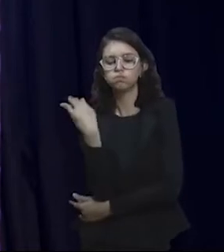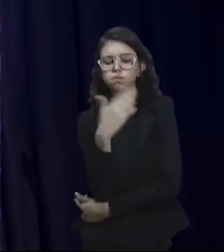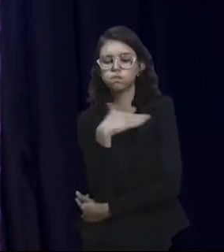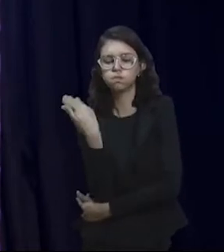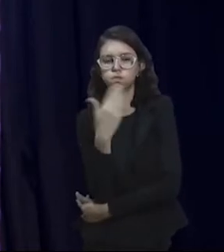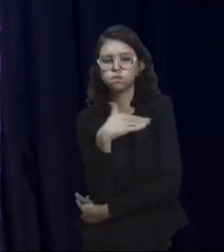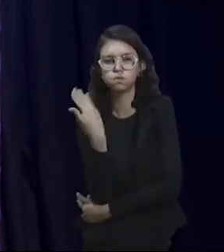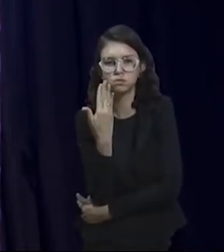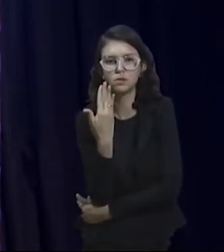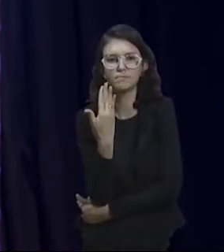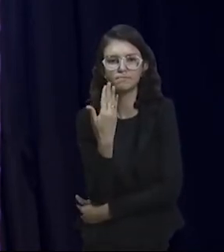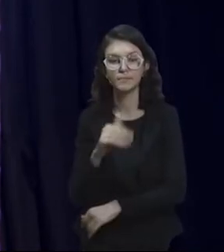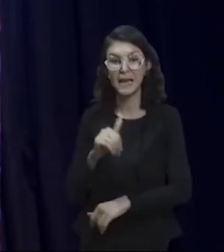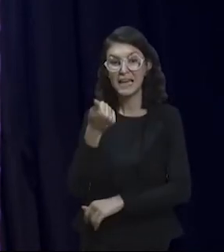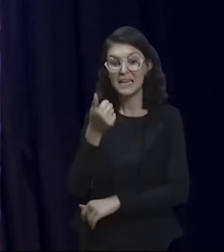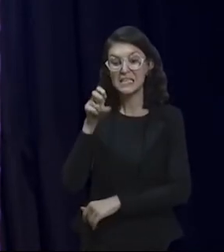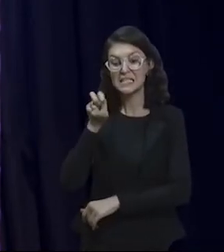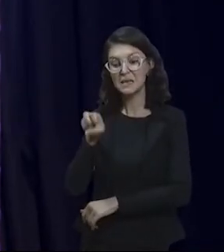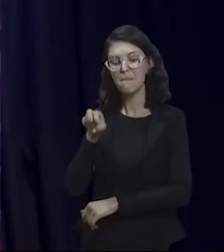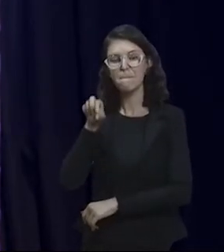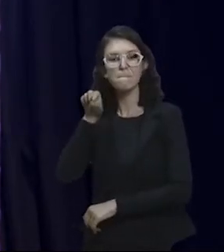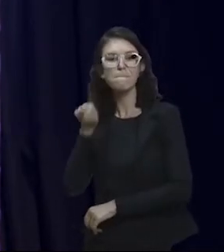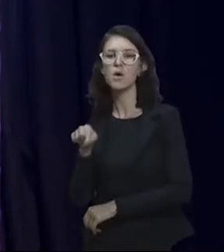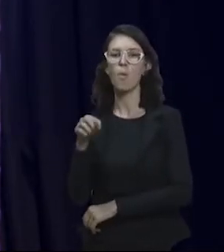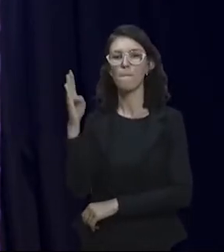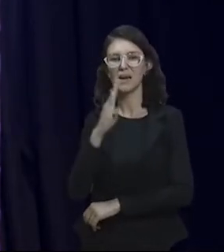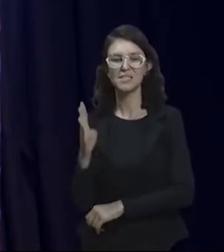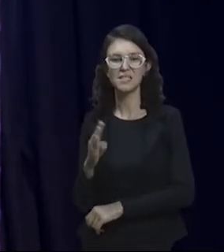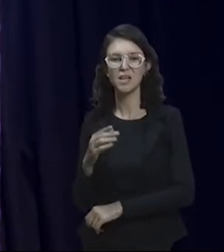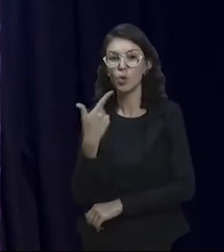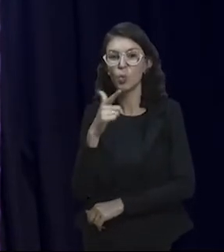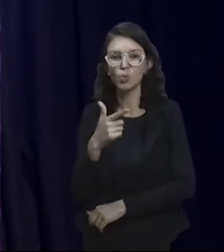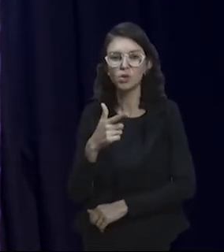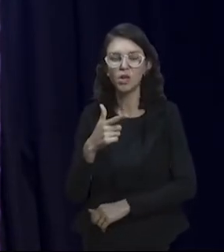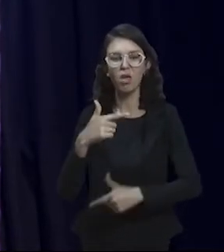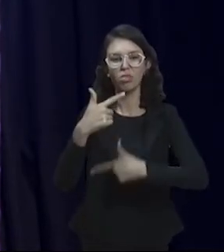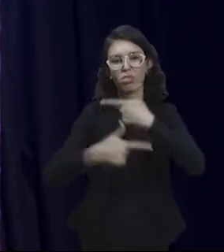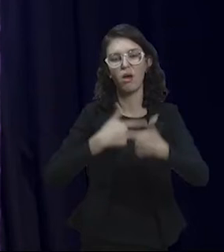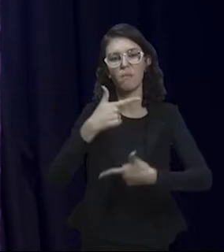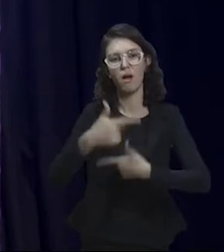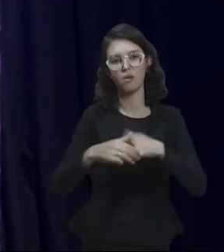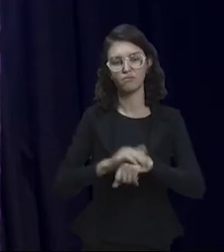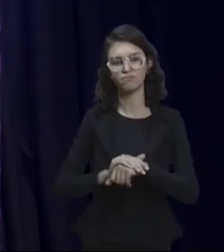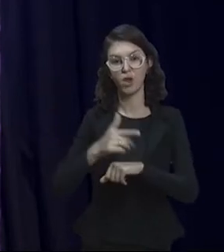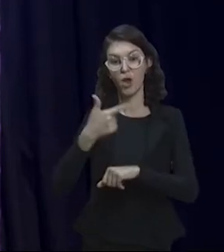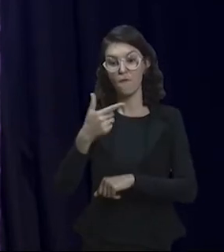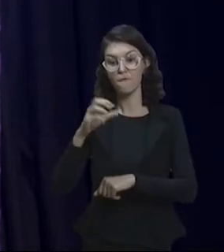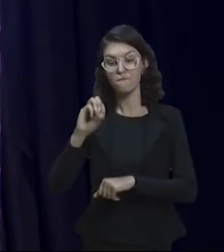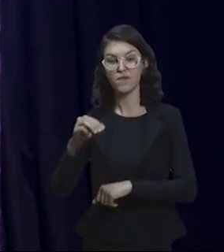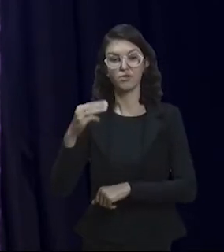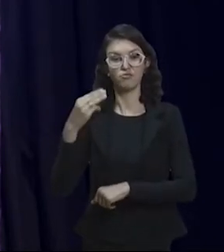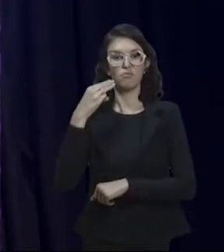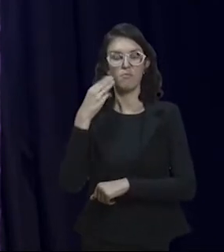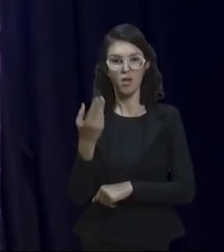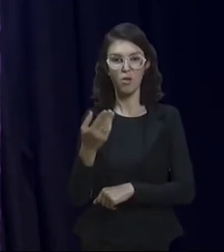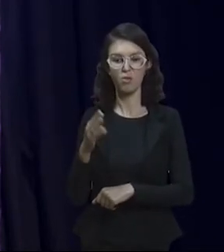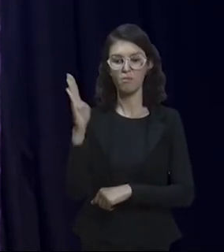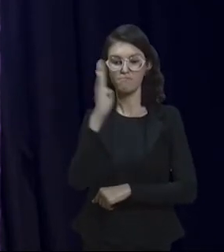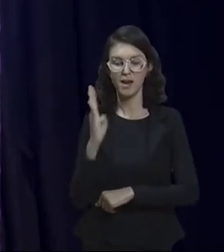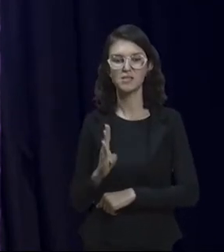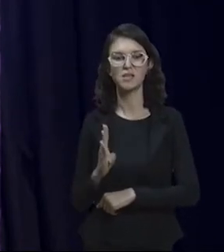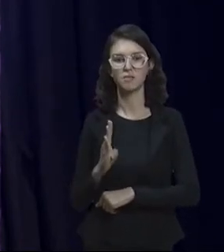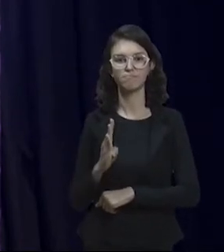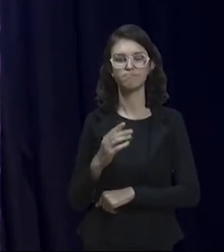sem a dignidade de poder ter um trabalho. É um momento de 20 milhões de brasileiros e brasileiras